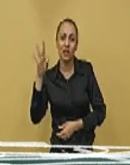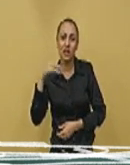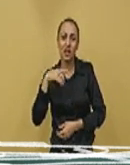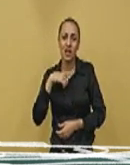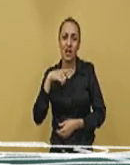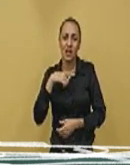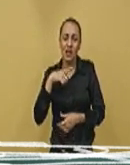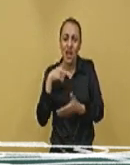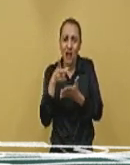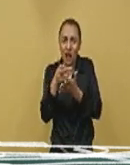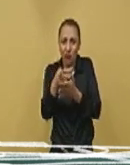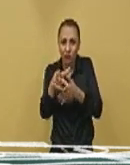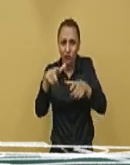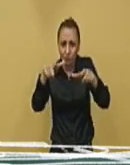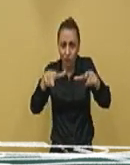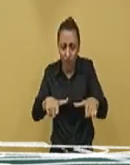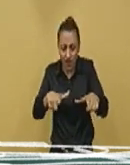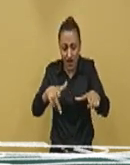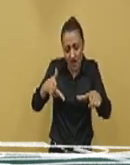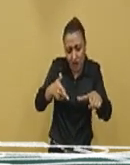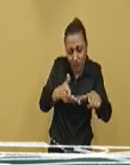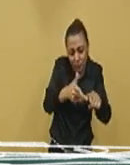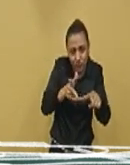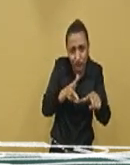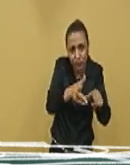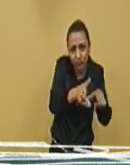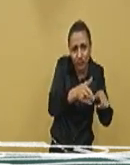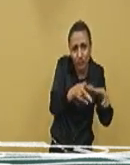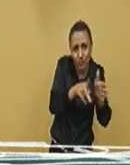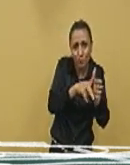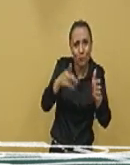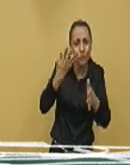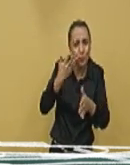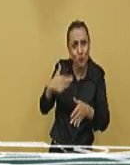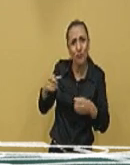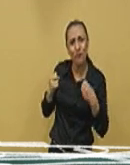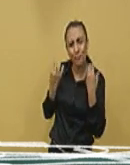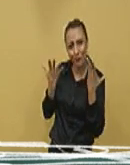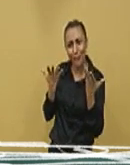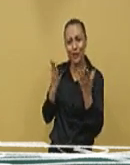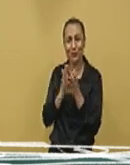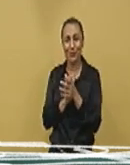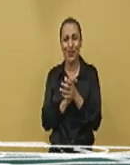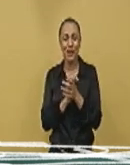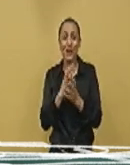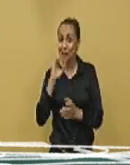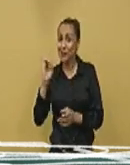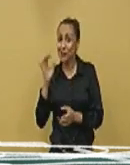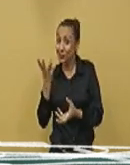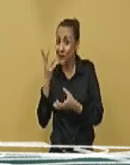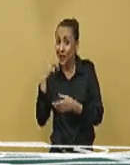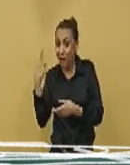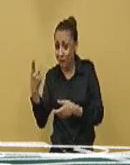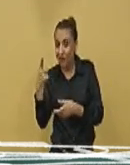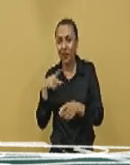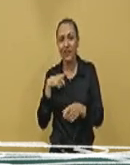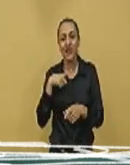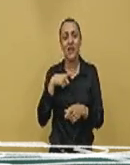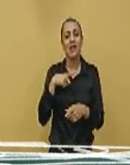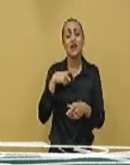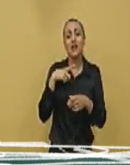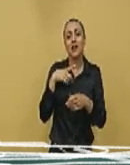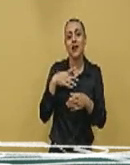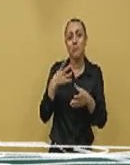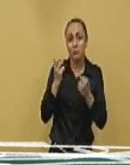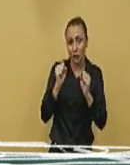de corte. Ela faz personalizado para festas infantis. Então, ela faz por conta de que quando nasceram as nossas filhas,